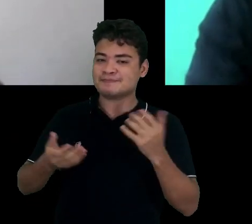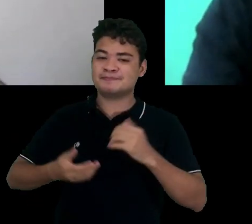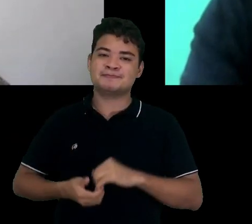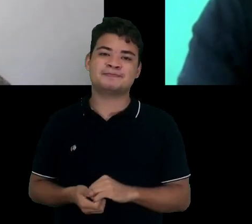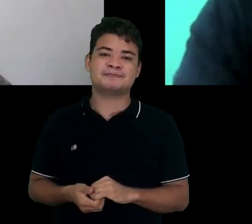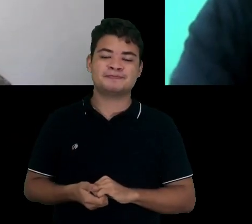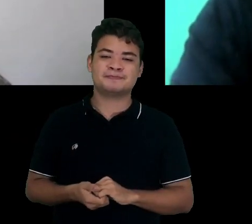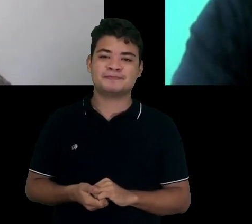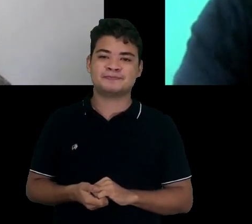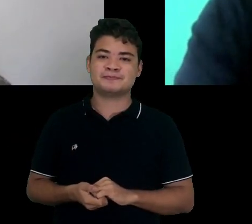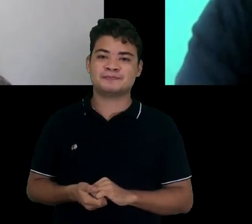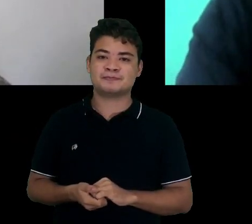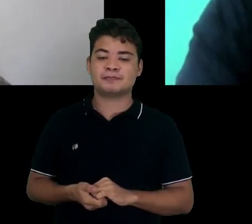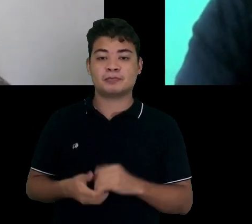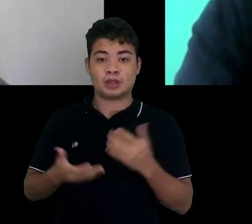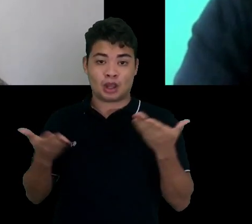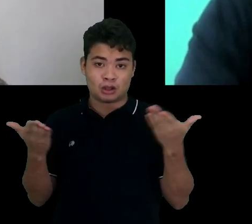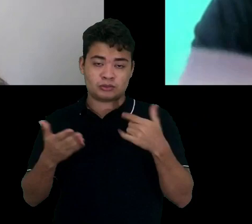Então,